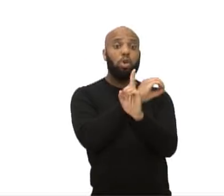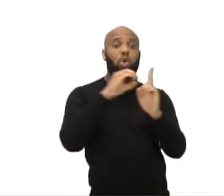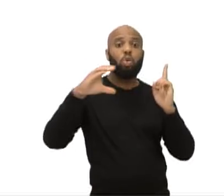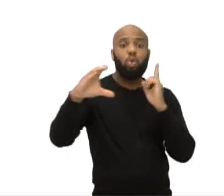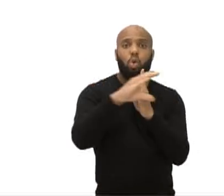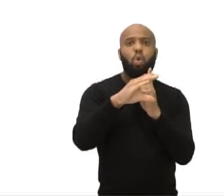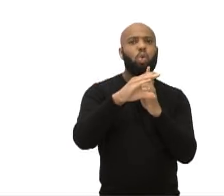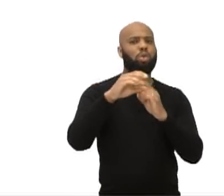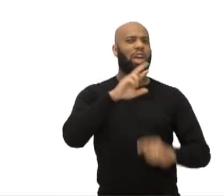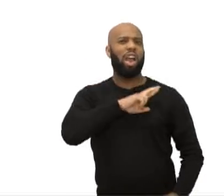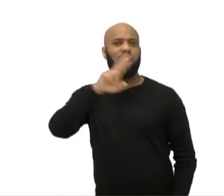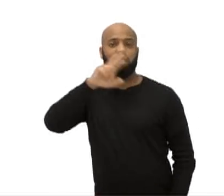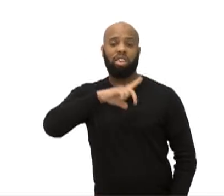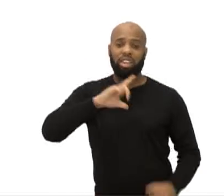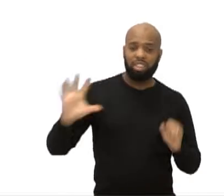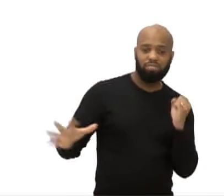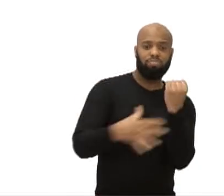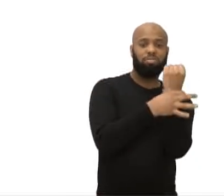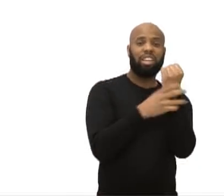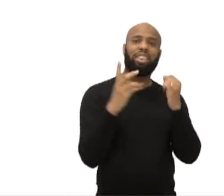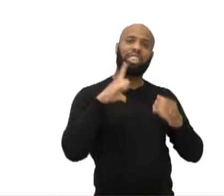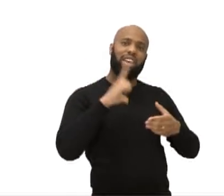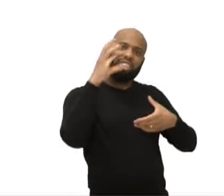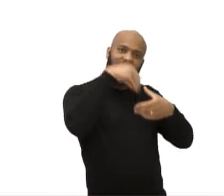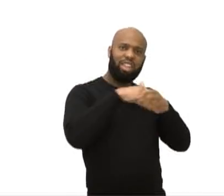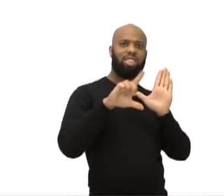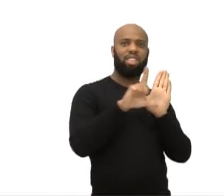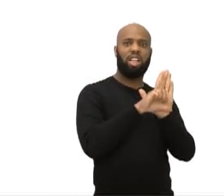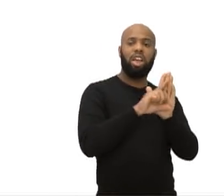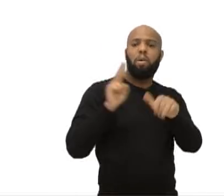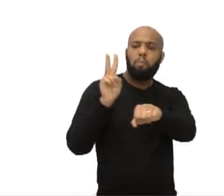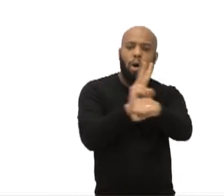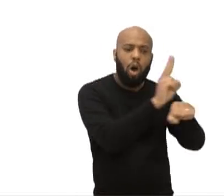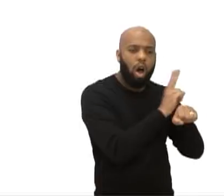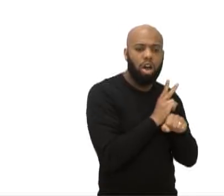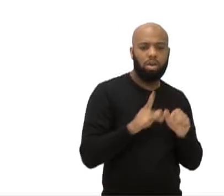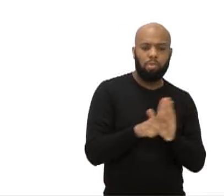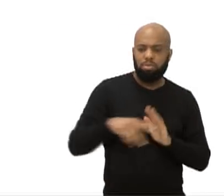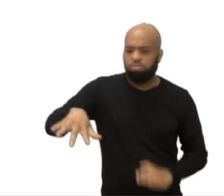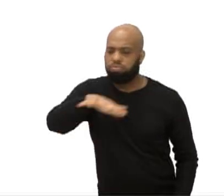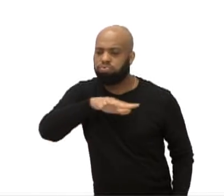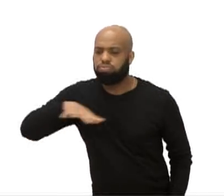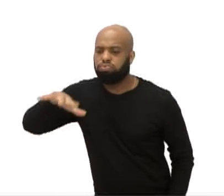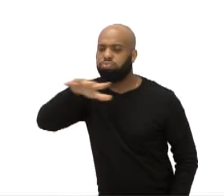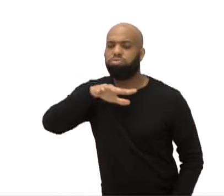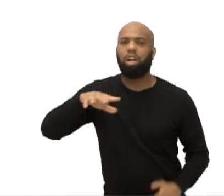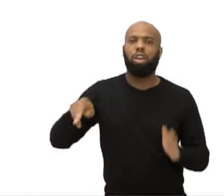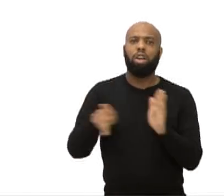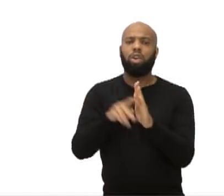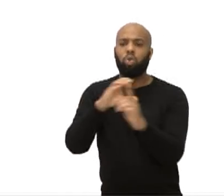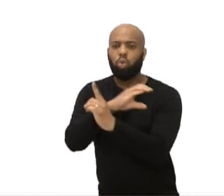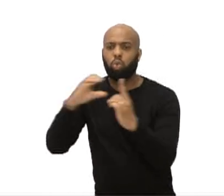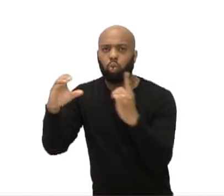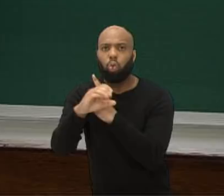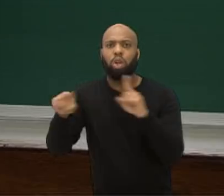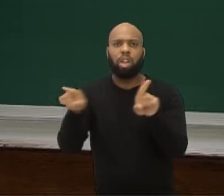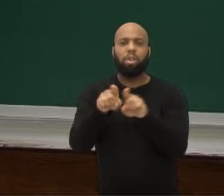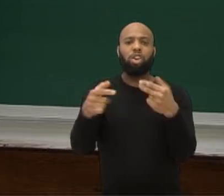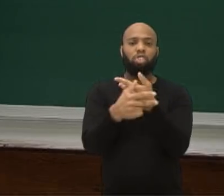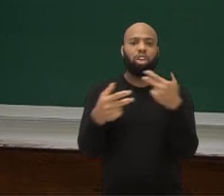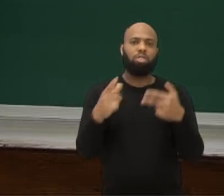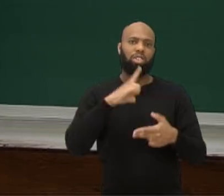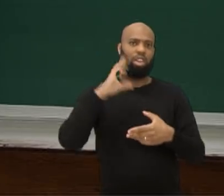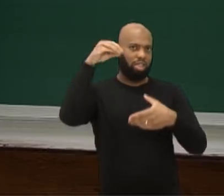e garantida, na forma da lei, a proteção aos locais de culto e às suas liturgias. O